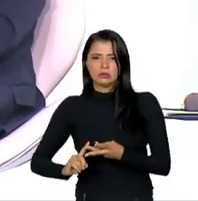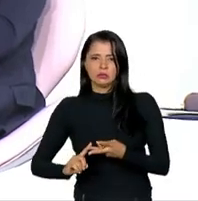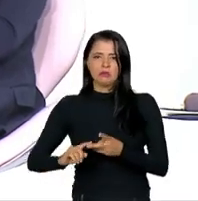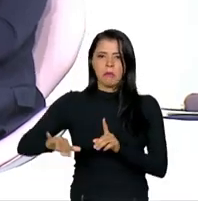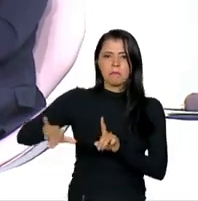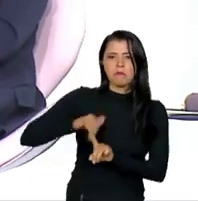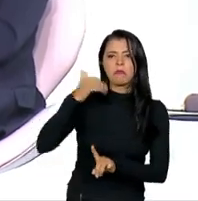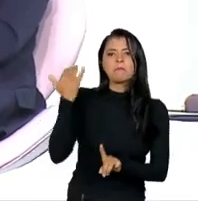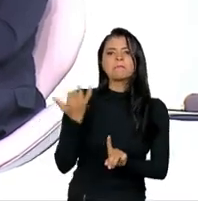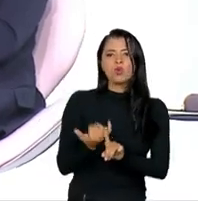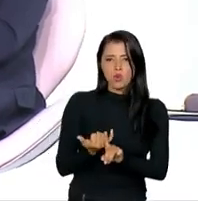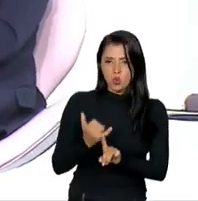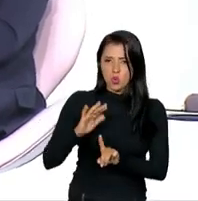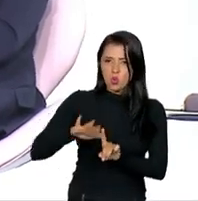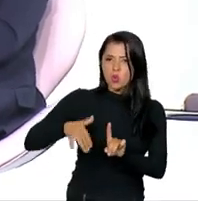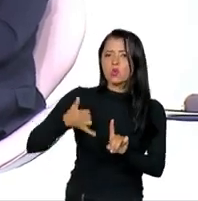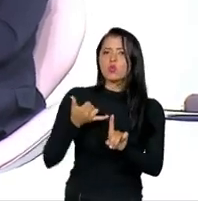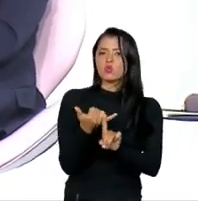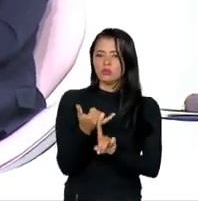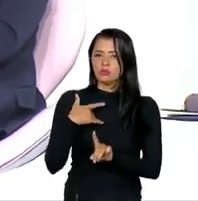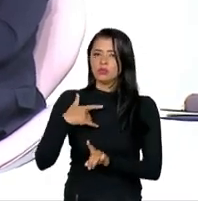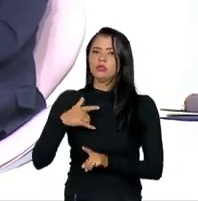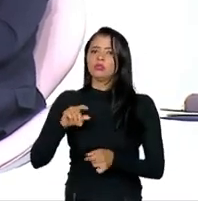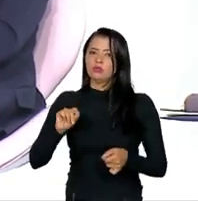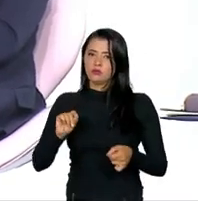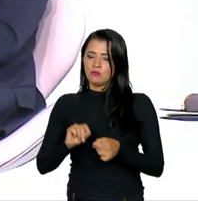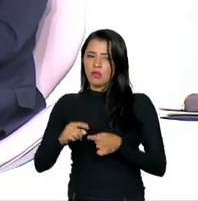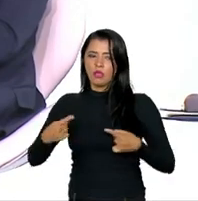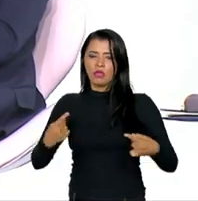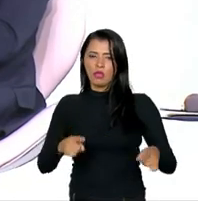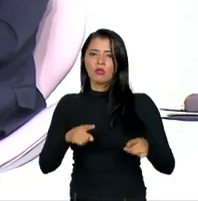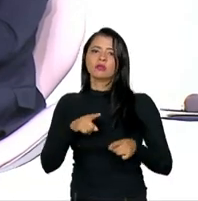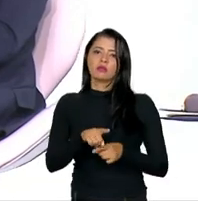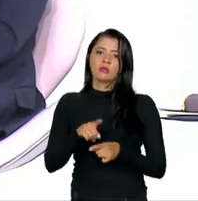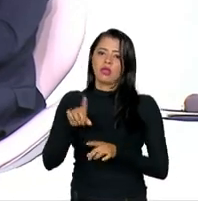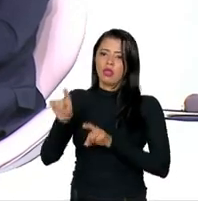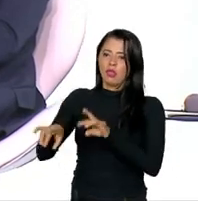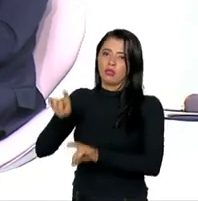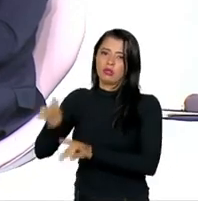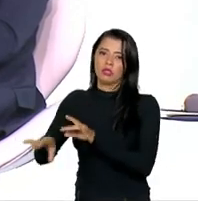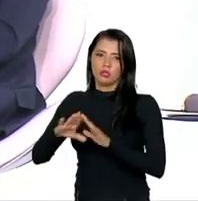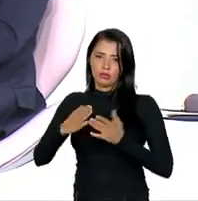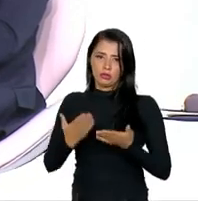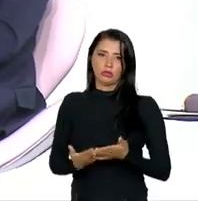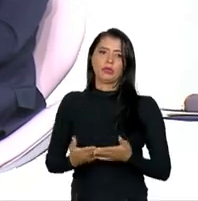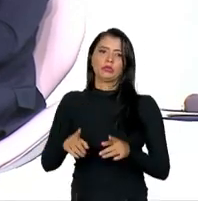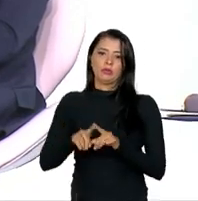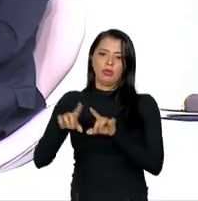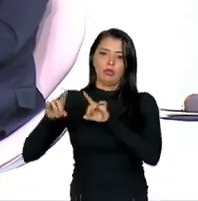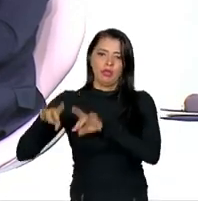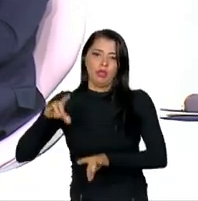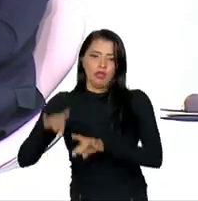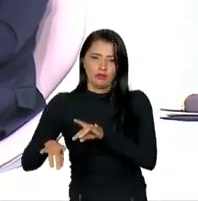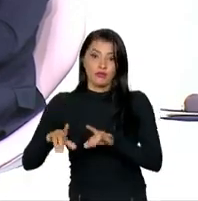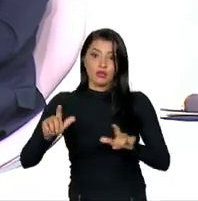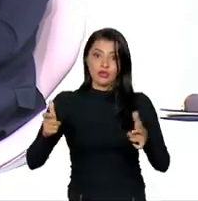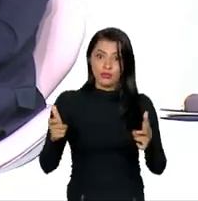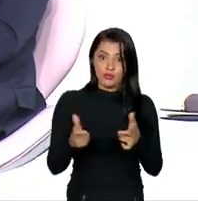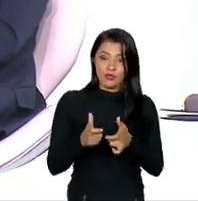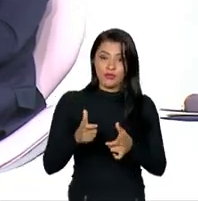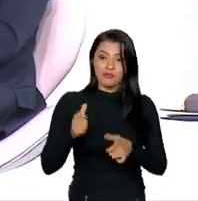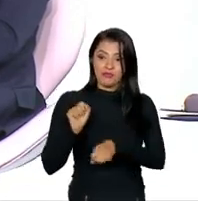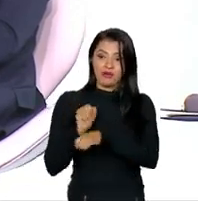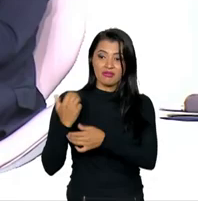bullying. E isso é algo que vem impactando também na evasão escolar. E nós só vamos diminuir a evasão escolar com